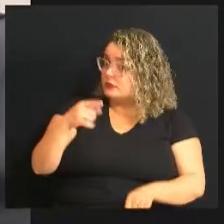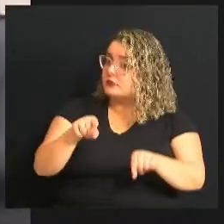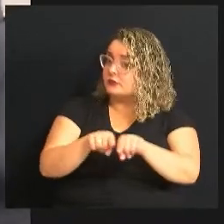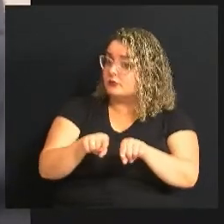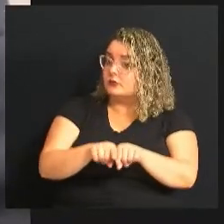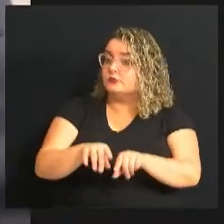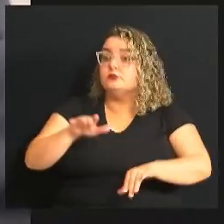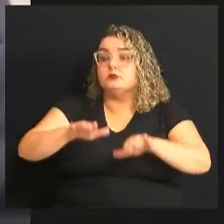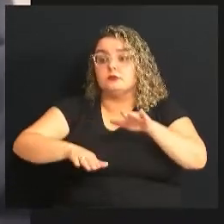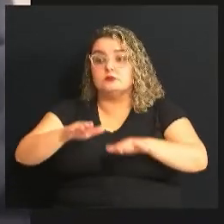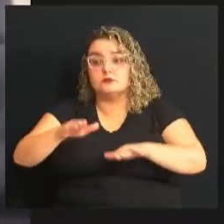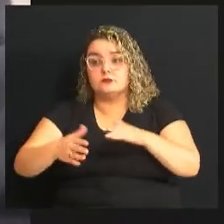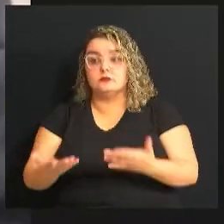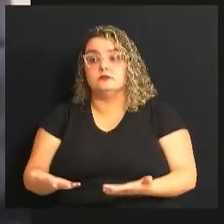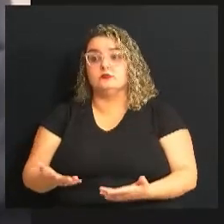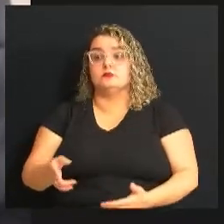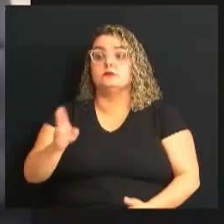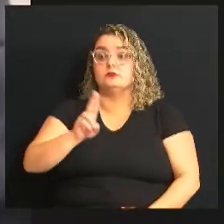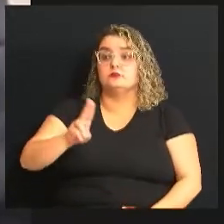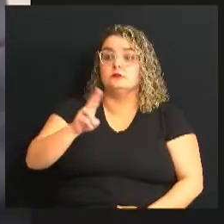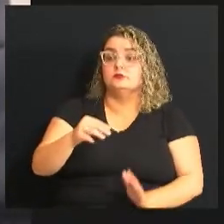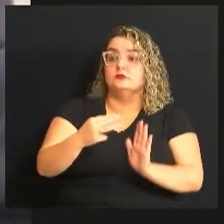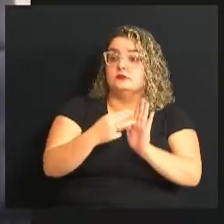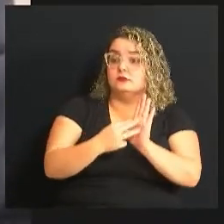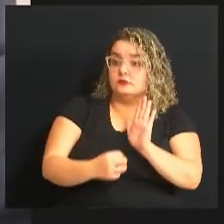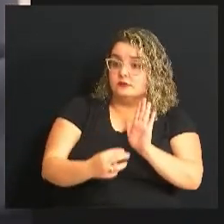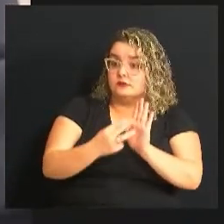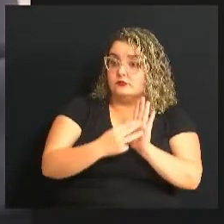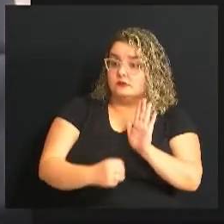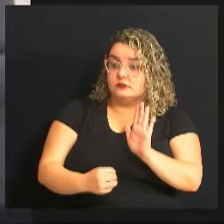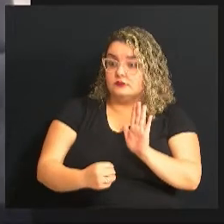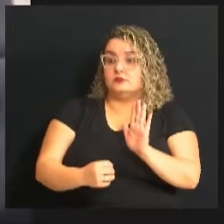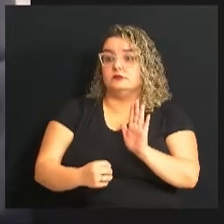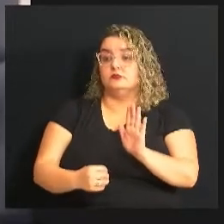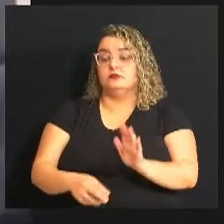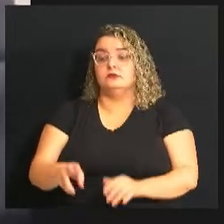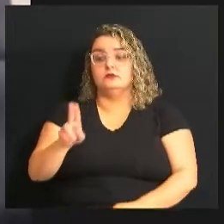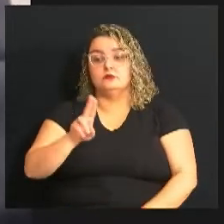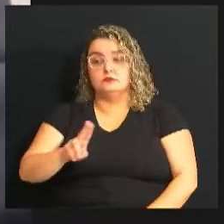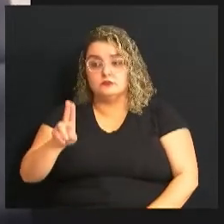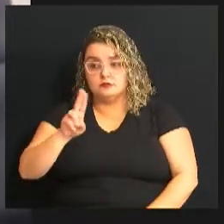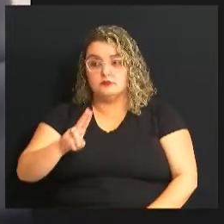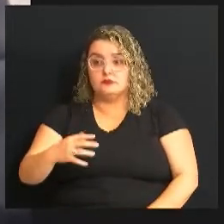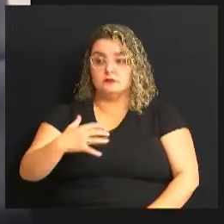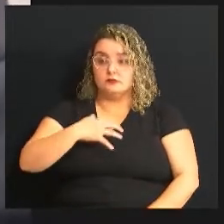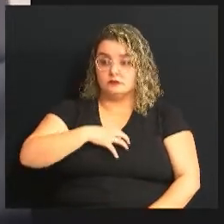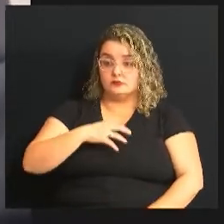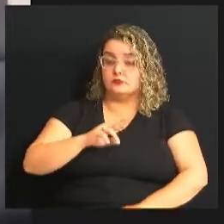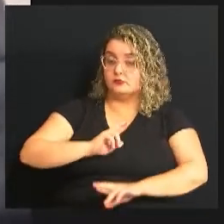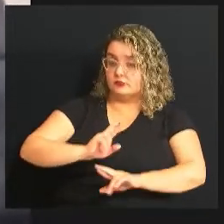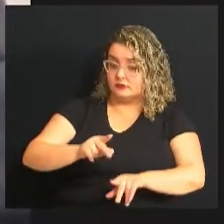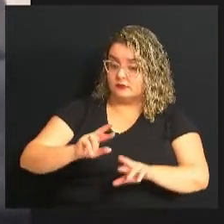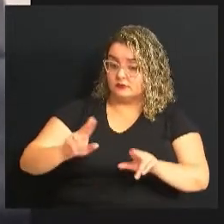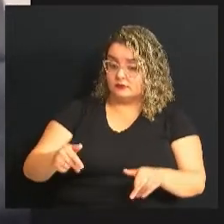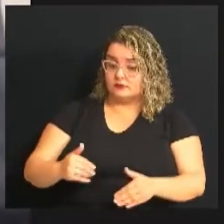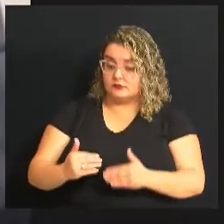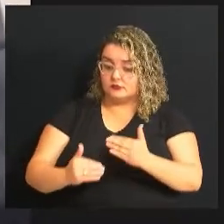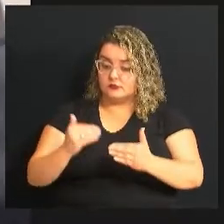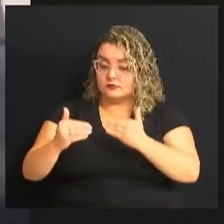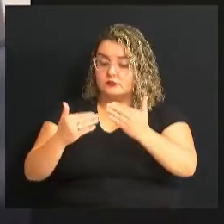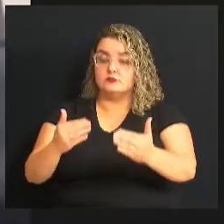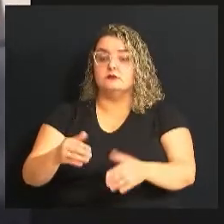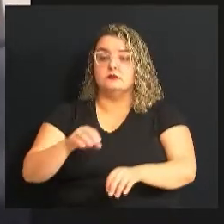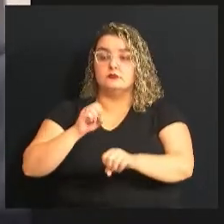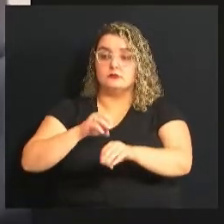muitas vezes pela aplicação de metodologias, pela aplicação de formas diferentes de construir a educação dentro do